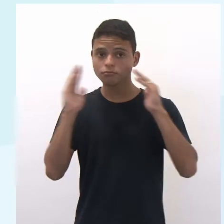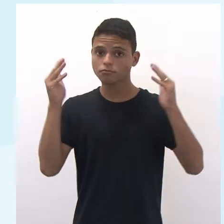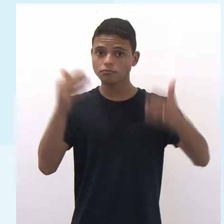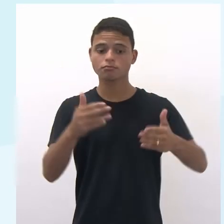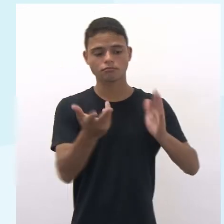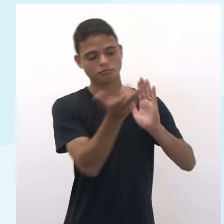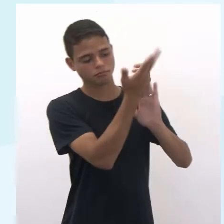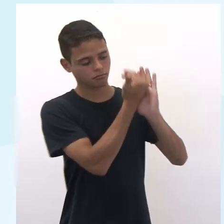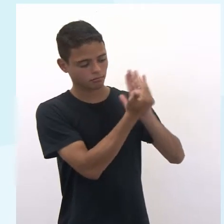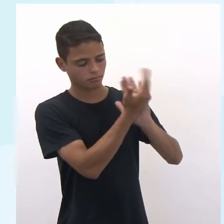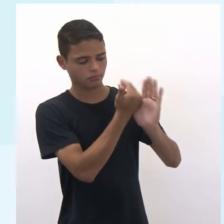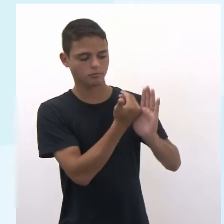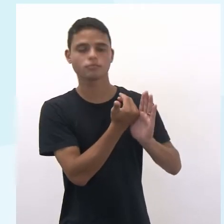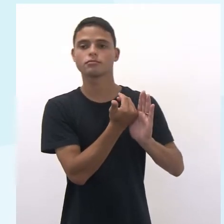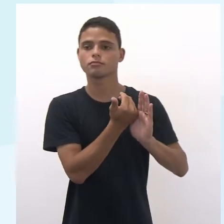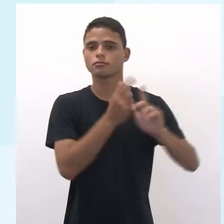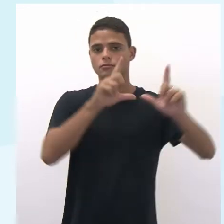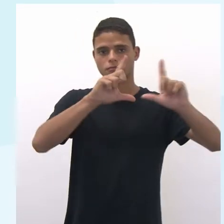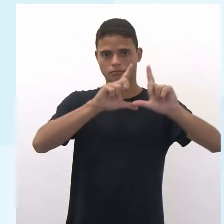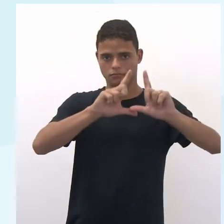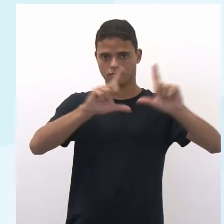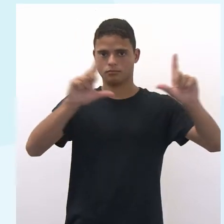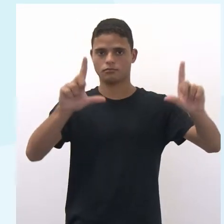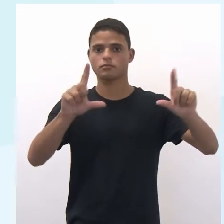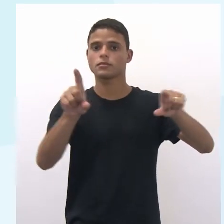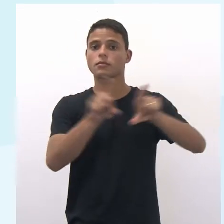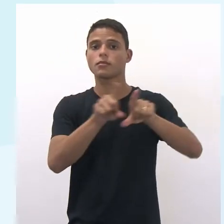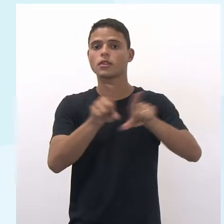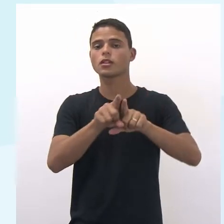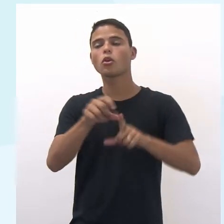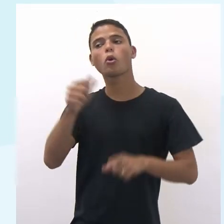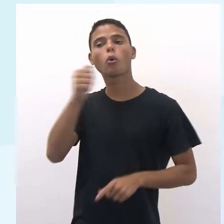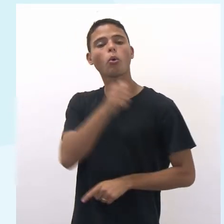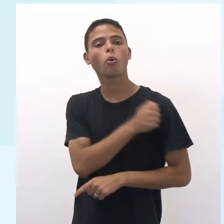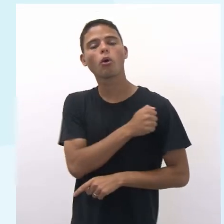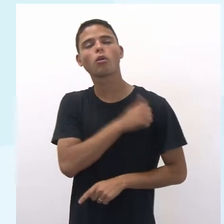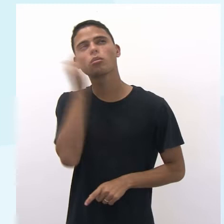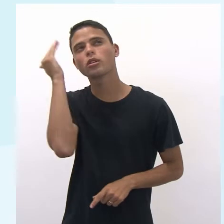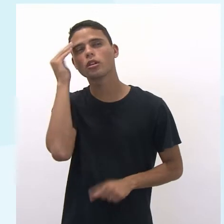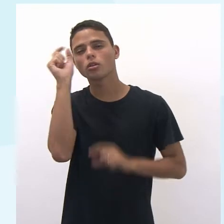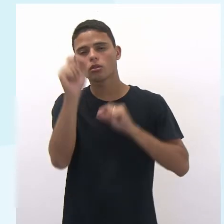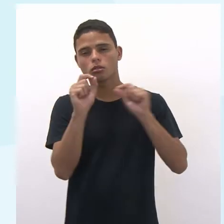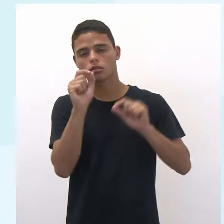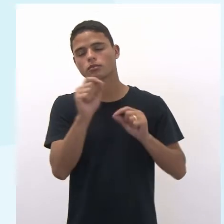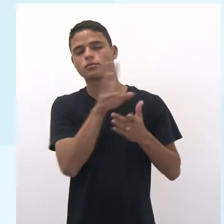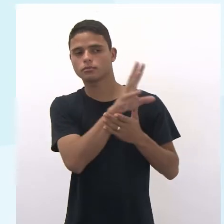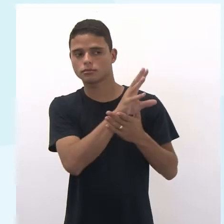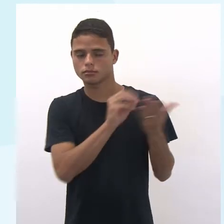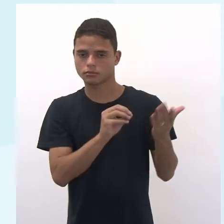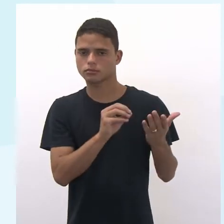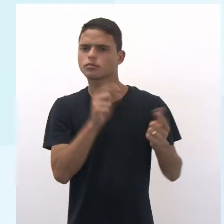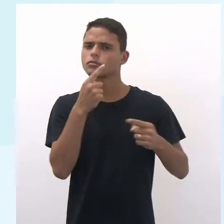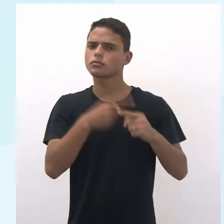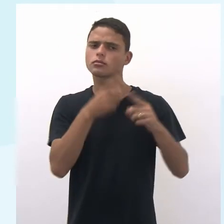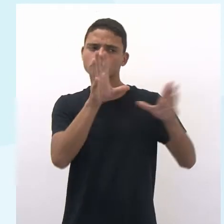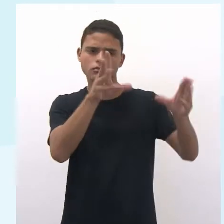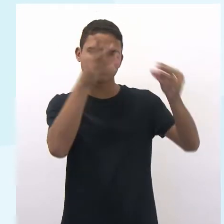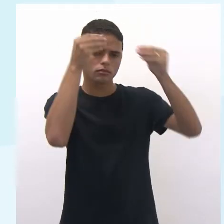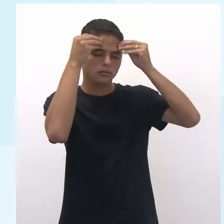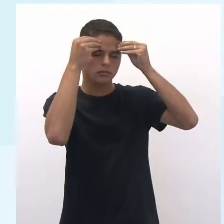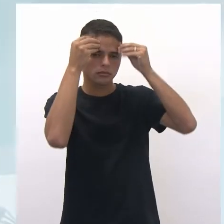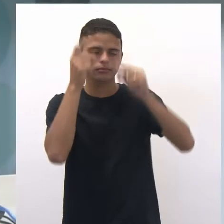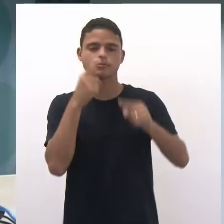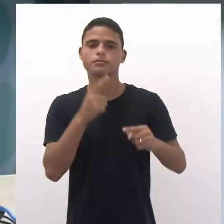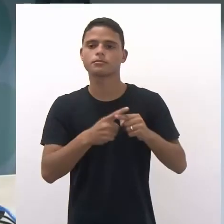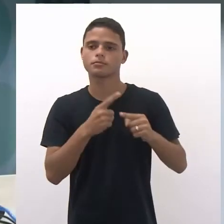uma determinada cena é extrair aquilo que o aluno captou, né? Então, por que captou aquela mensagem? E